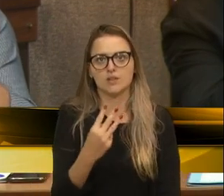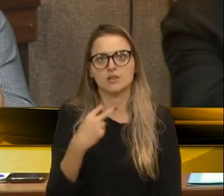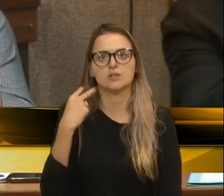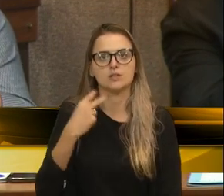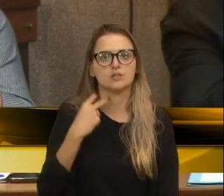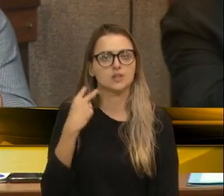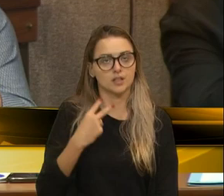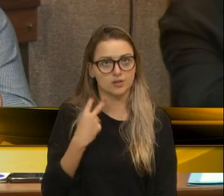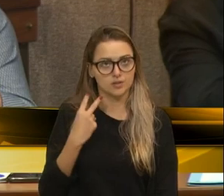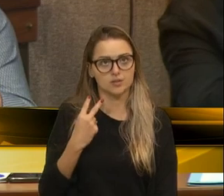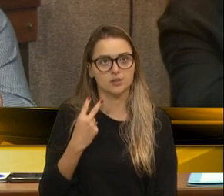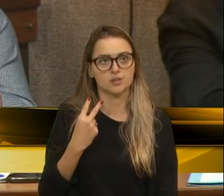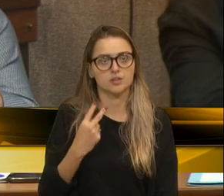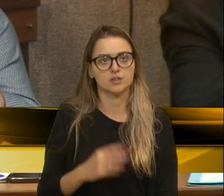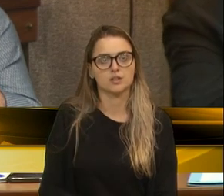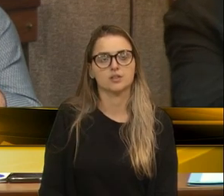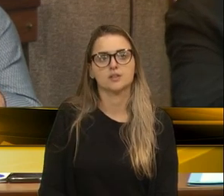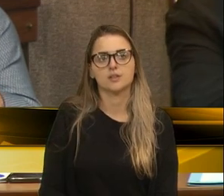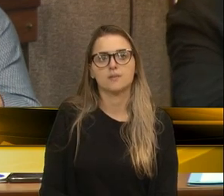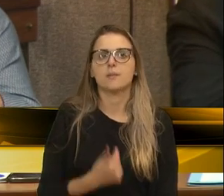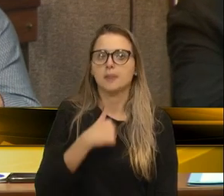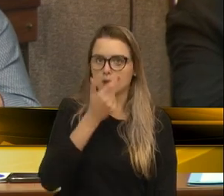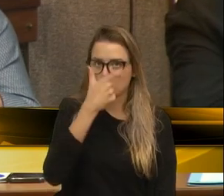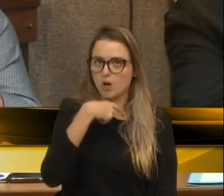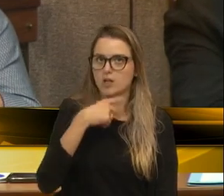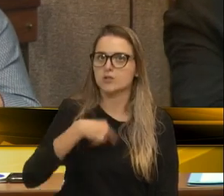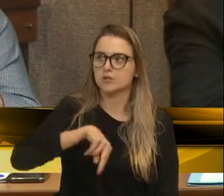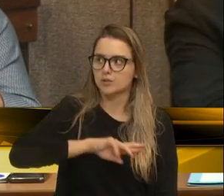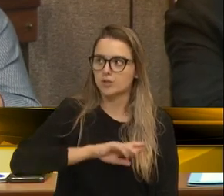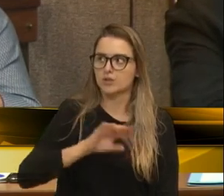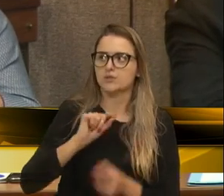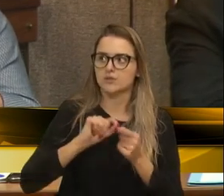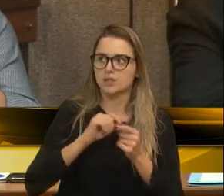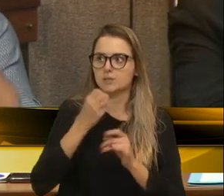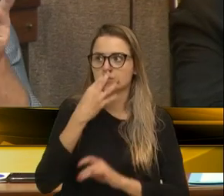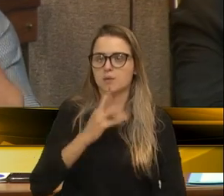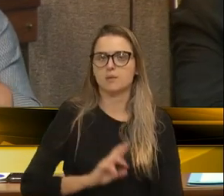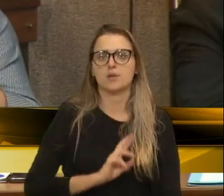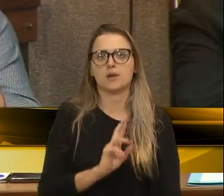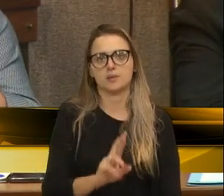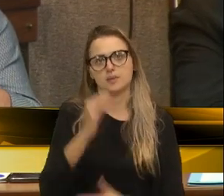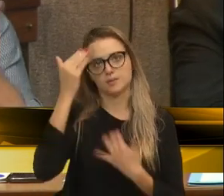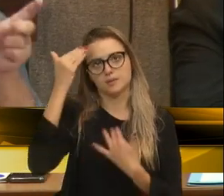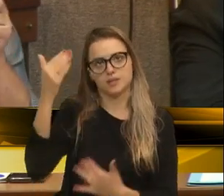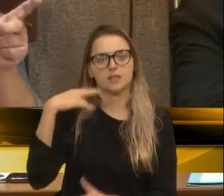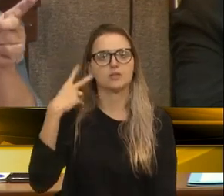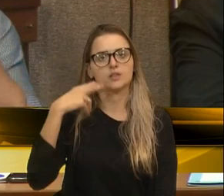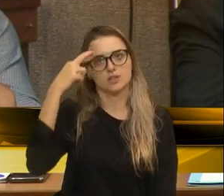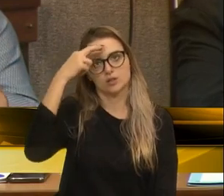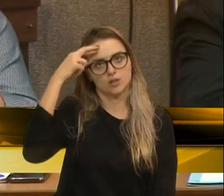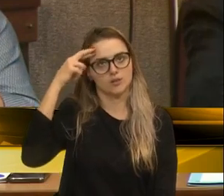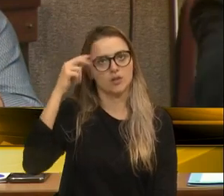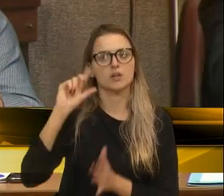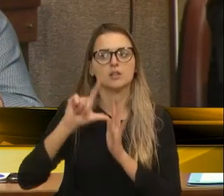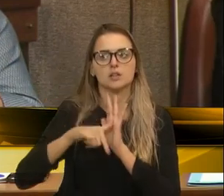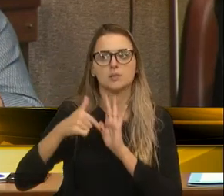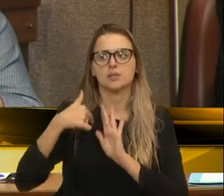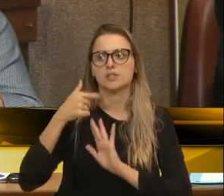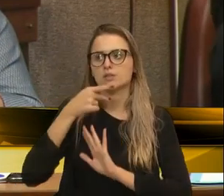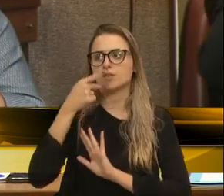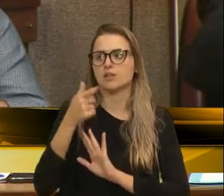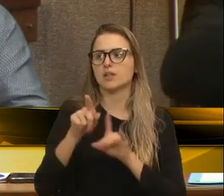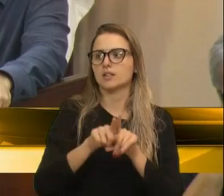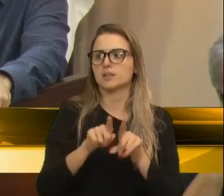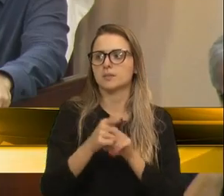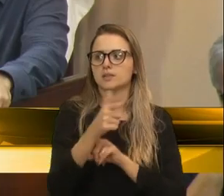dessa casa, né, vereador? Eu acho que nós fizemos bonito, nós representamos muito bem. Obrigado, vereador Rafael. Eu vou voltar nesse assunto numa outra